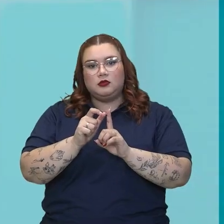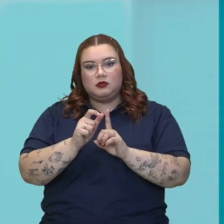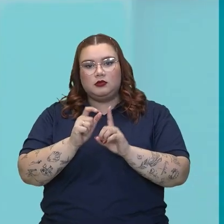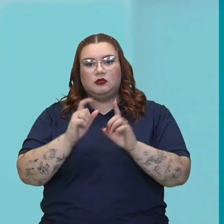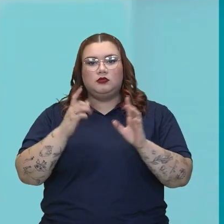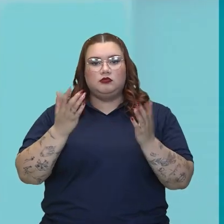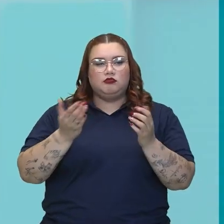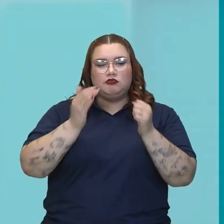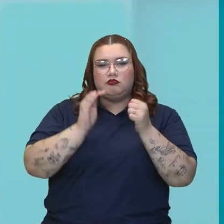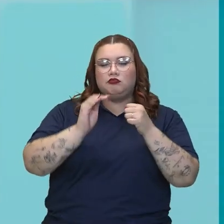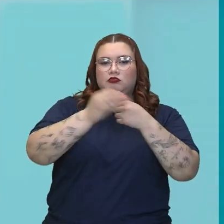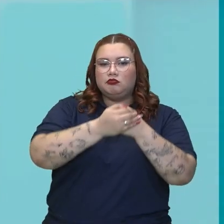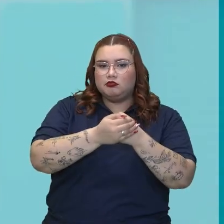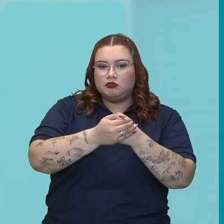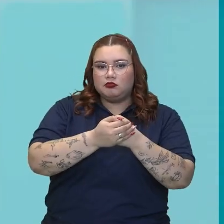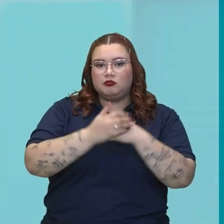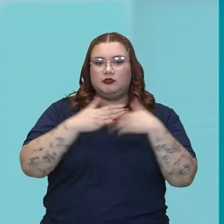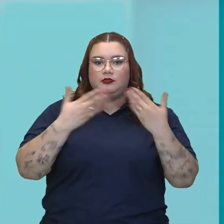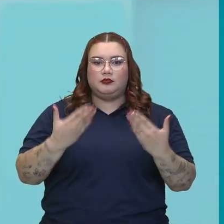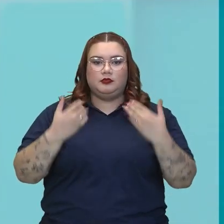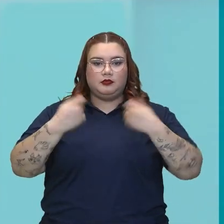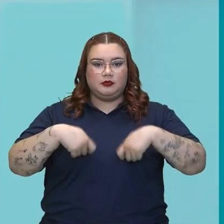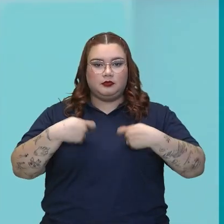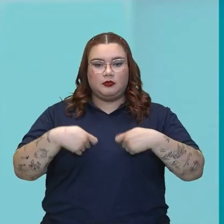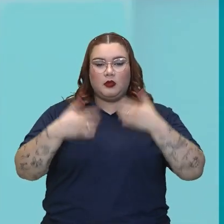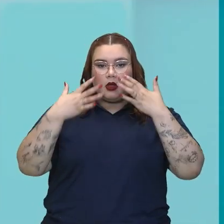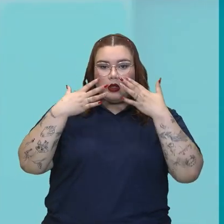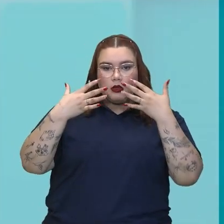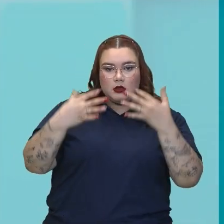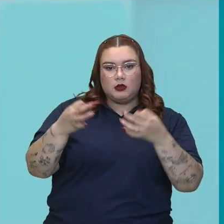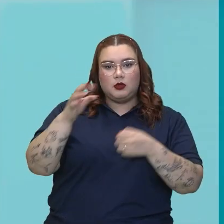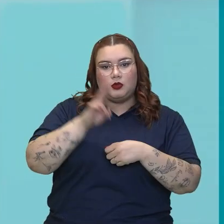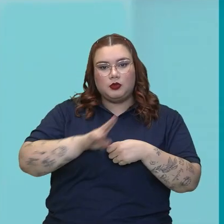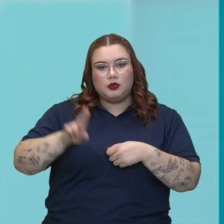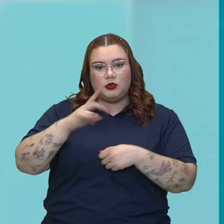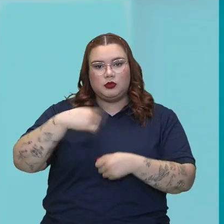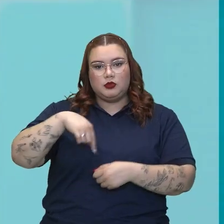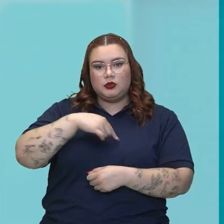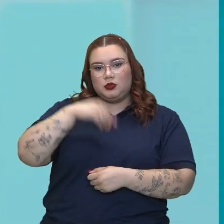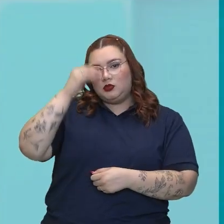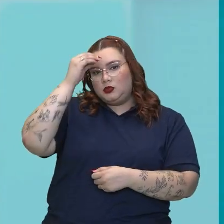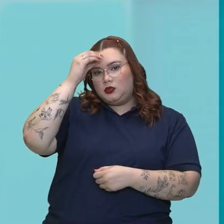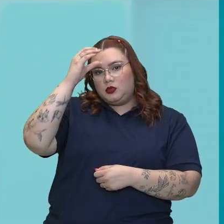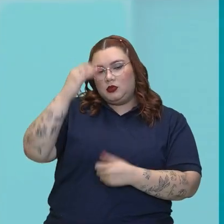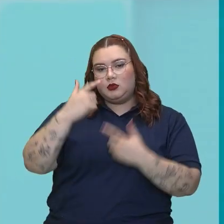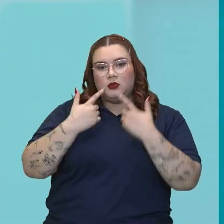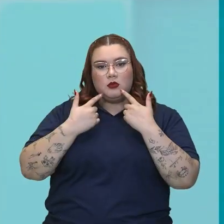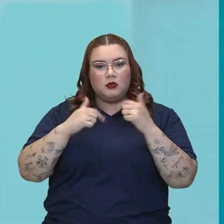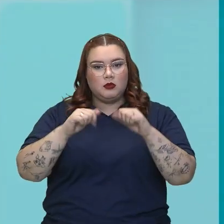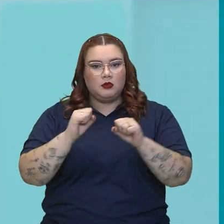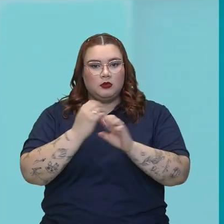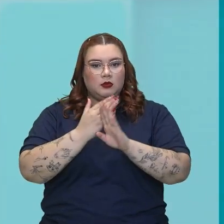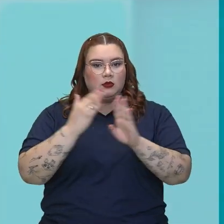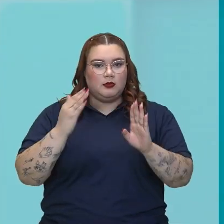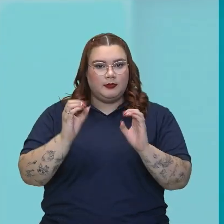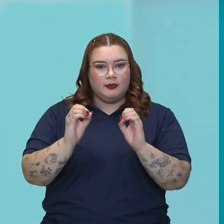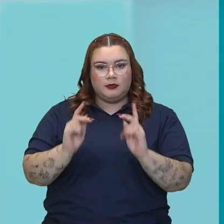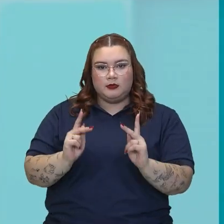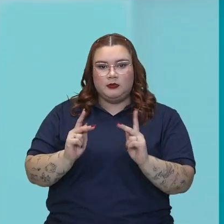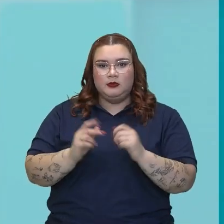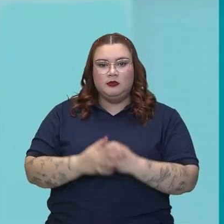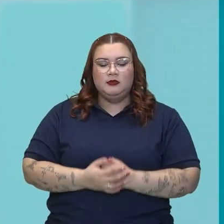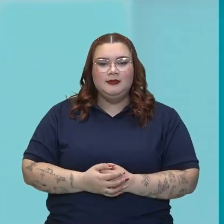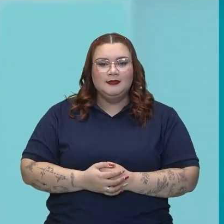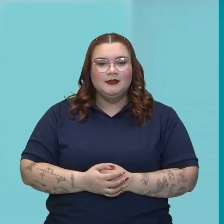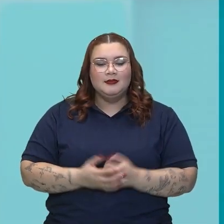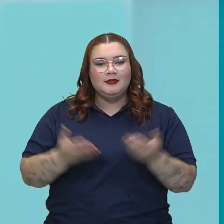pouco escondidos, então precisamos ficar atentos e usar o nosso conhecimento linguístico para identificá-los, tá bom? Então,